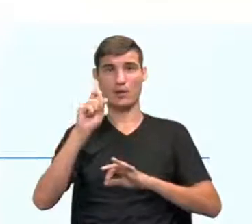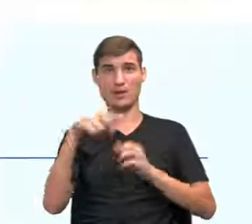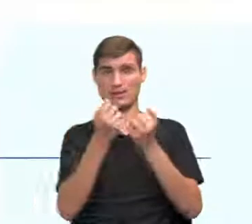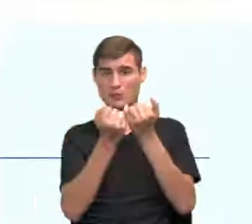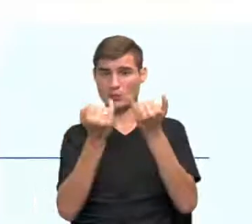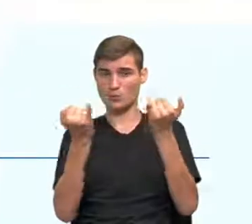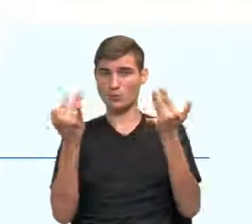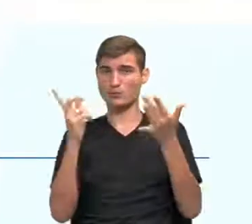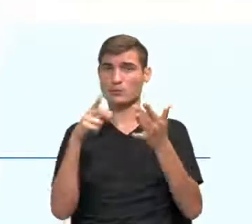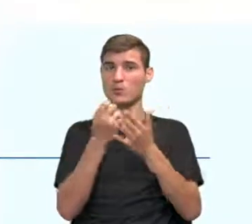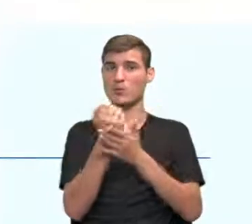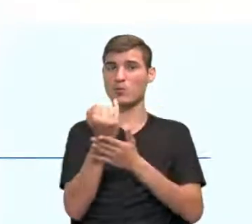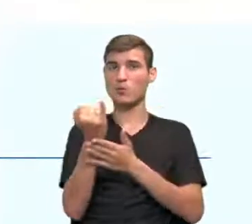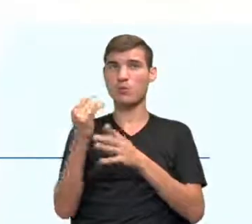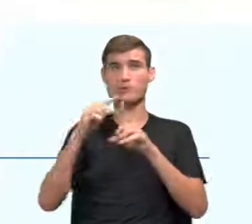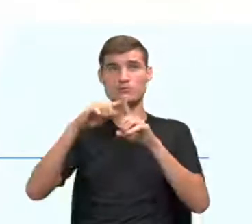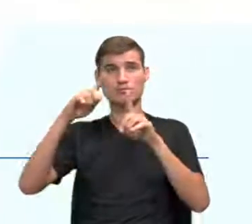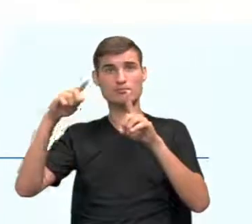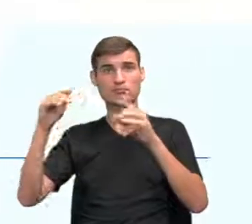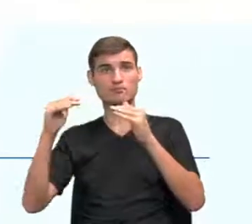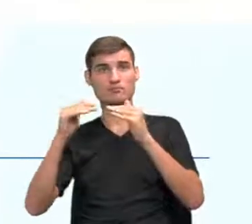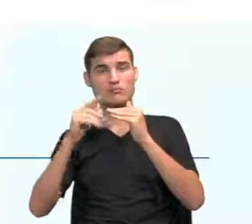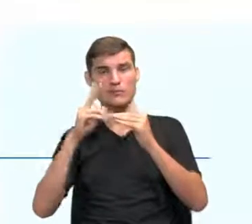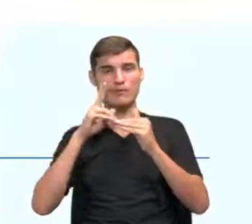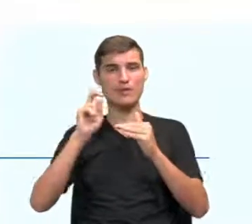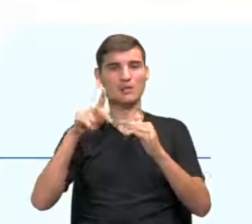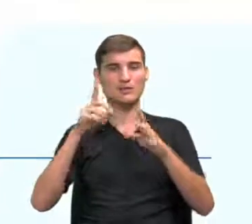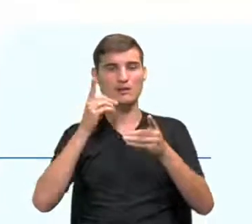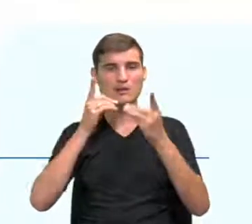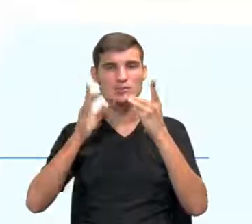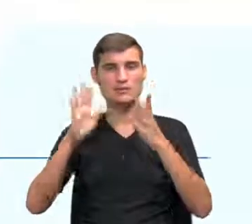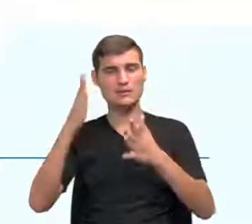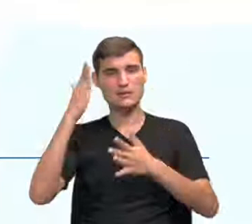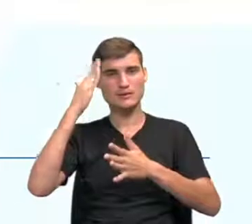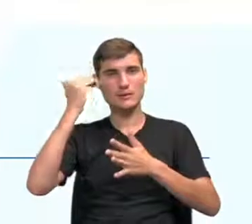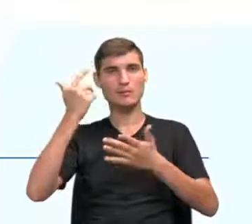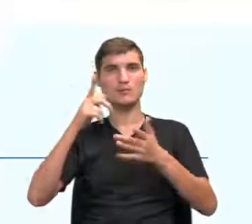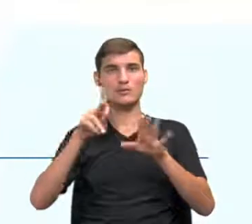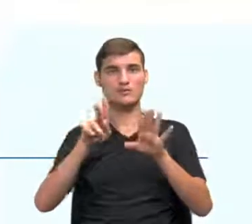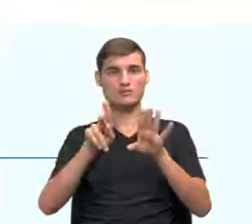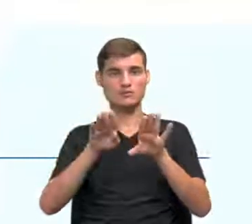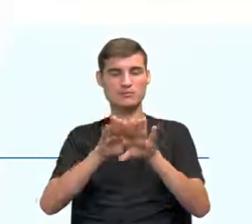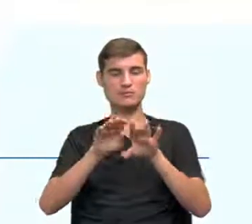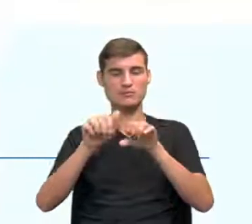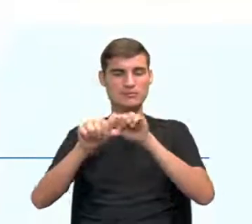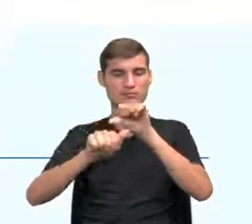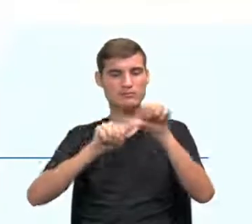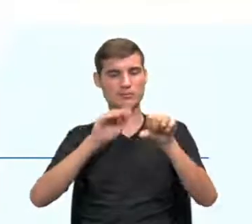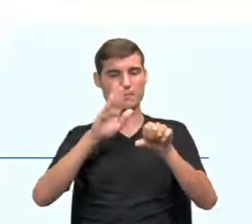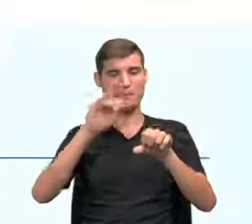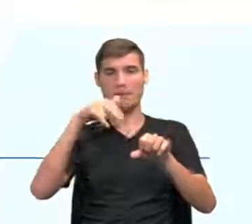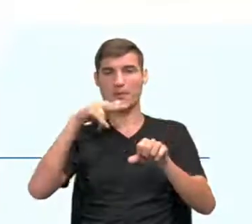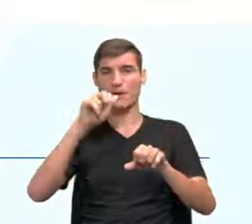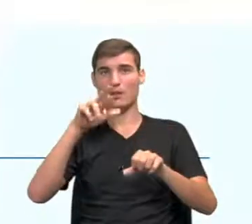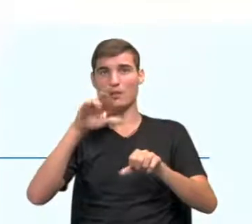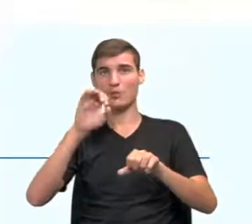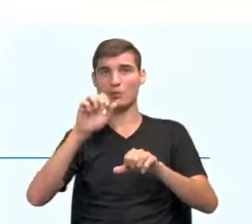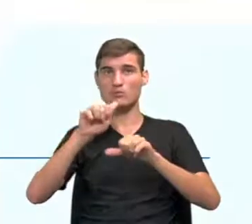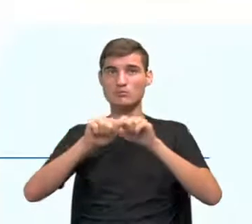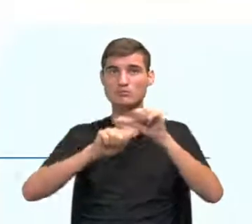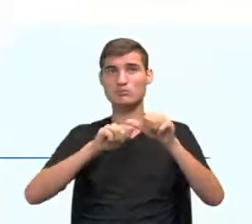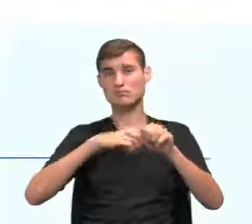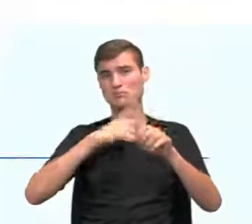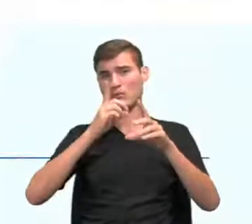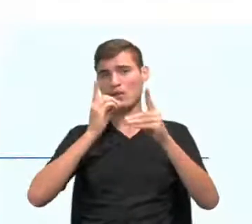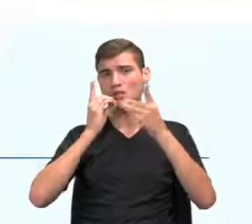você tem o sinal quantizado. Você sabe os dados, você codifica binariamente cada um desses dados. Então, você tem um